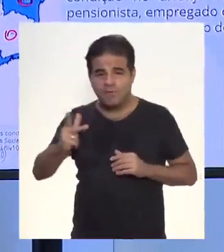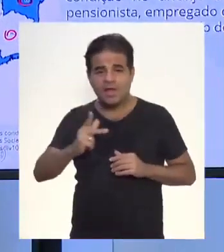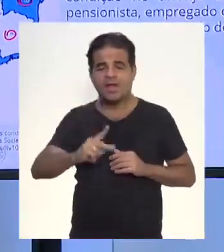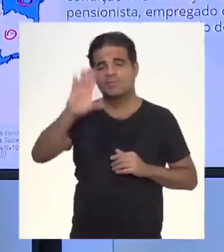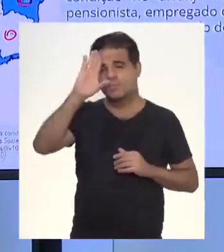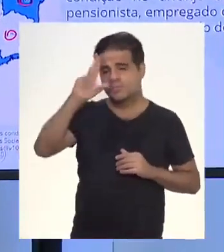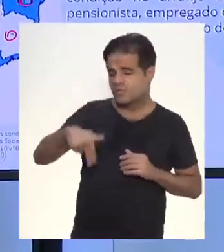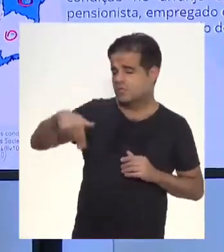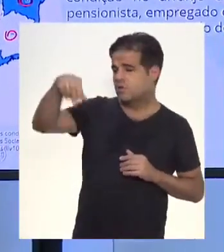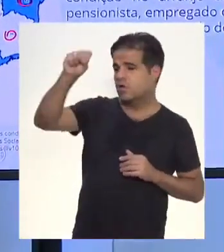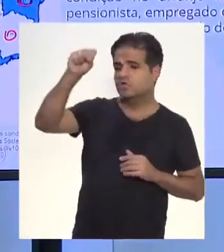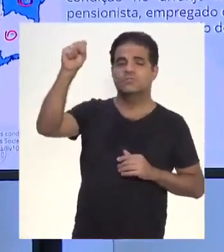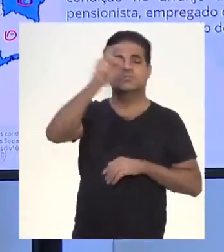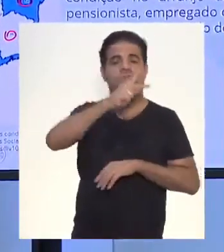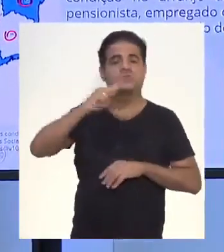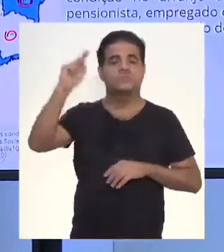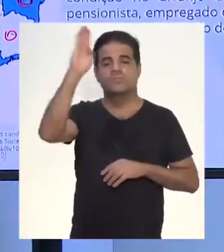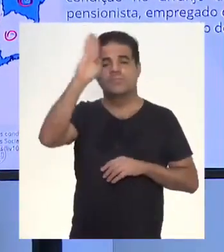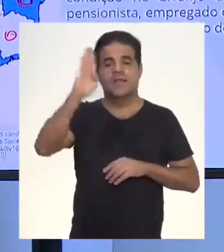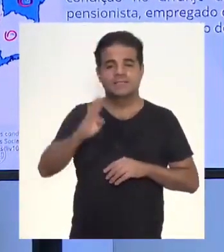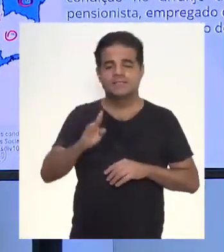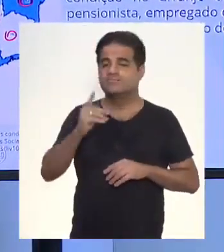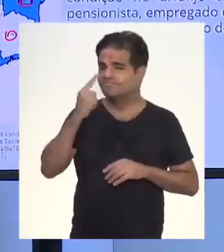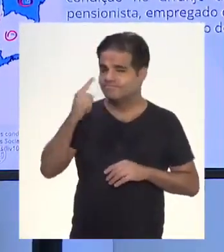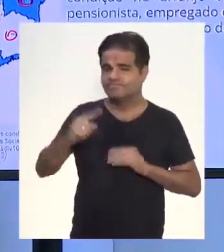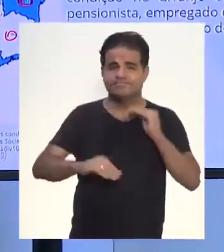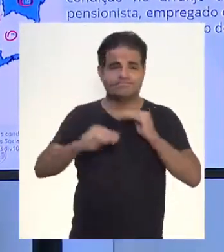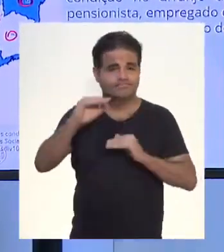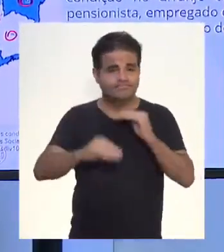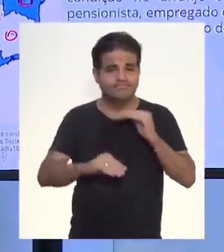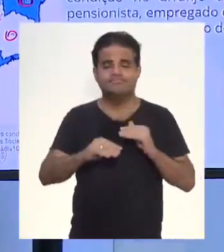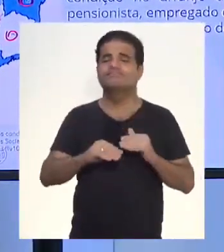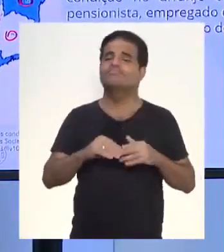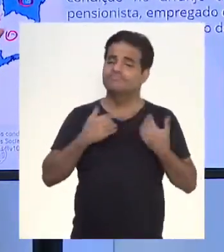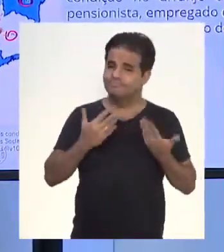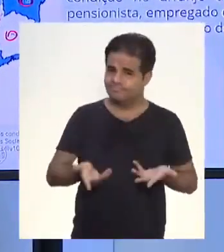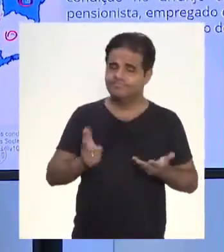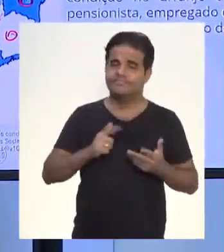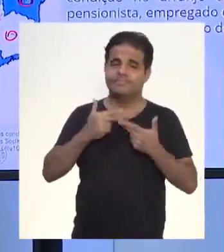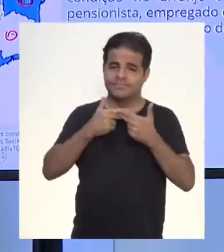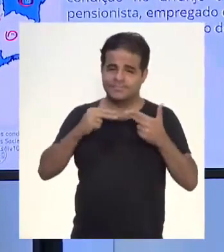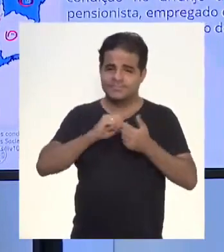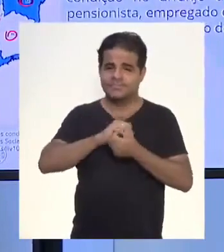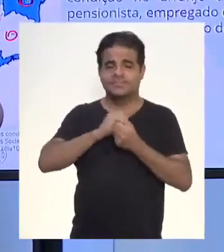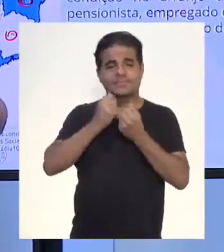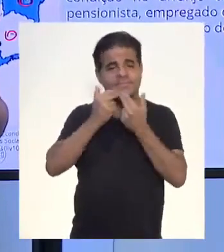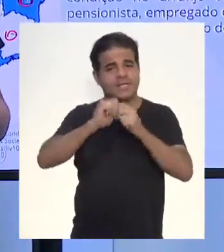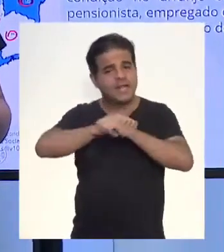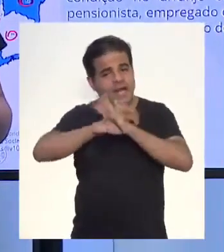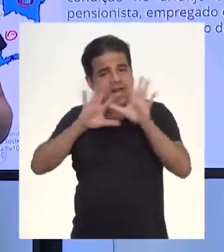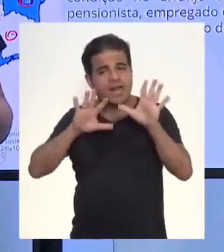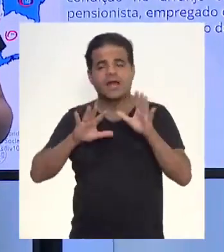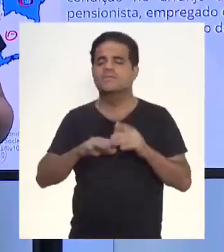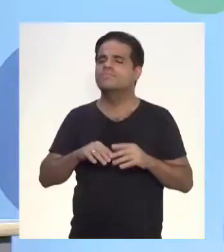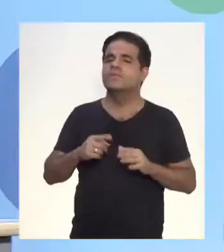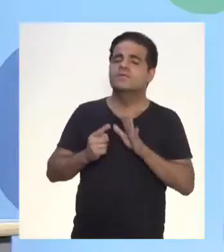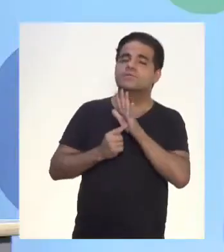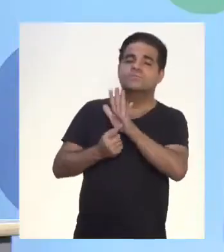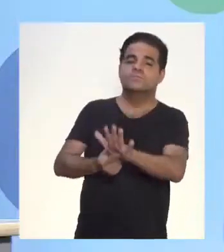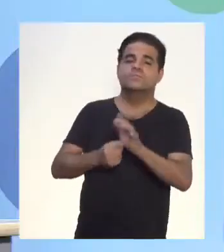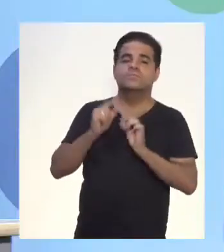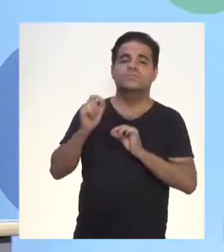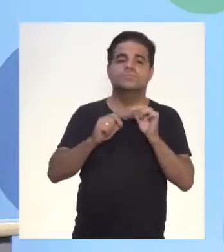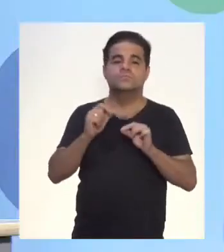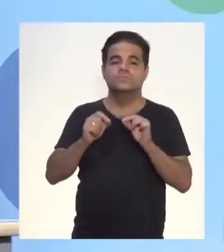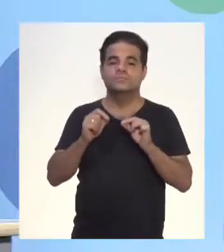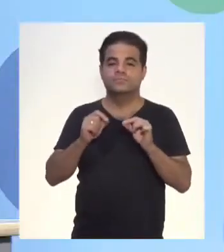norte do Brasil, é que essas desigualdades, essas discrepâncias ficam ainda mais claras, né, Jennifer? E o que isso demonstra, né?